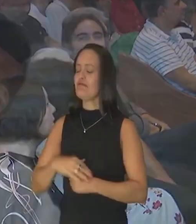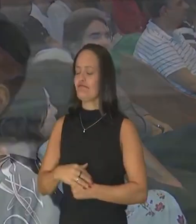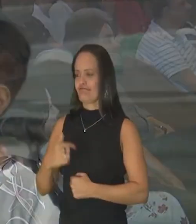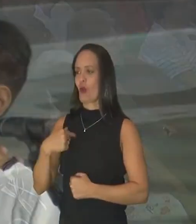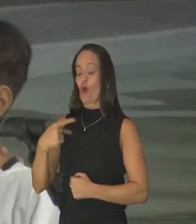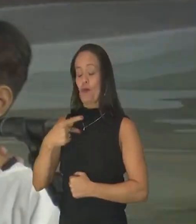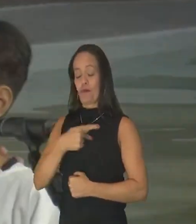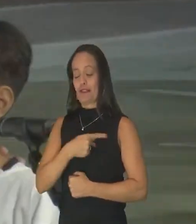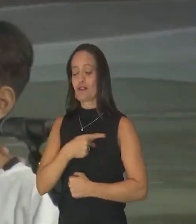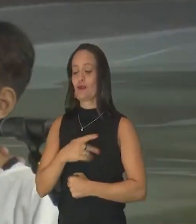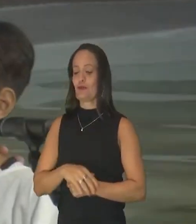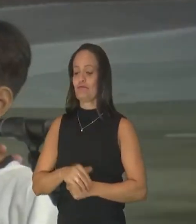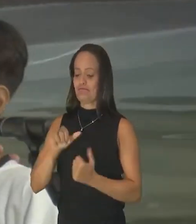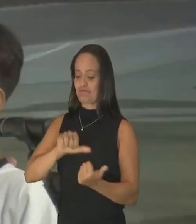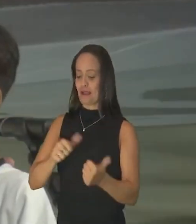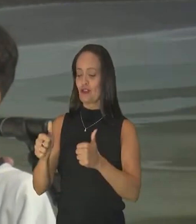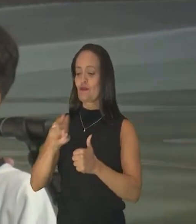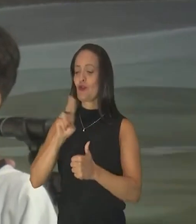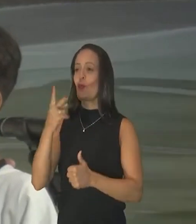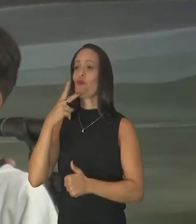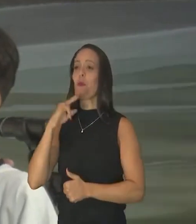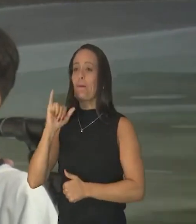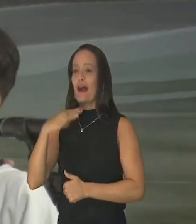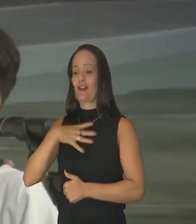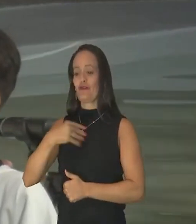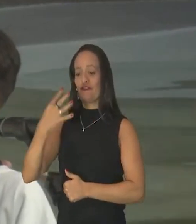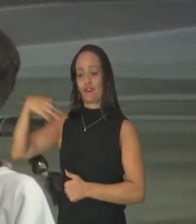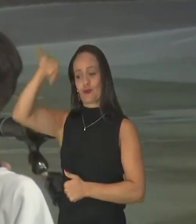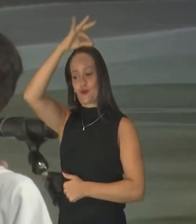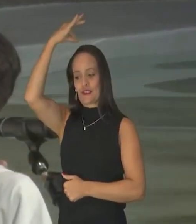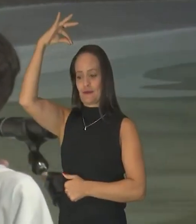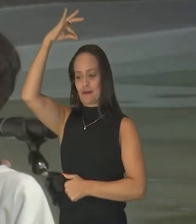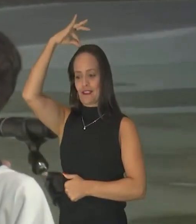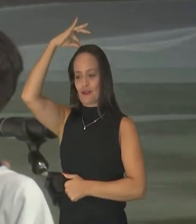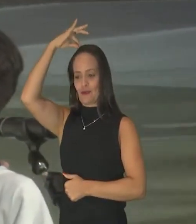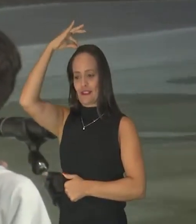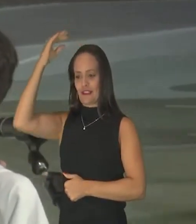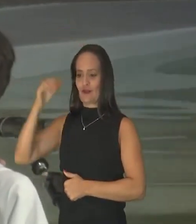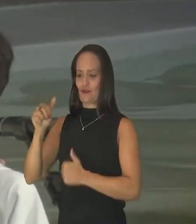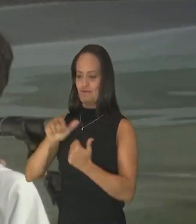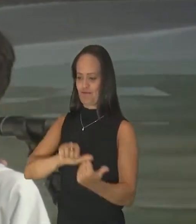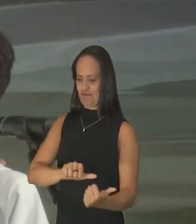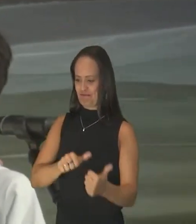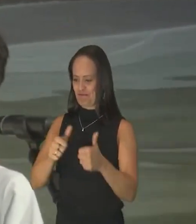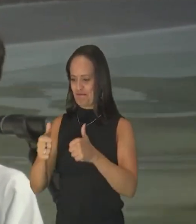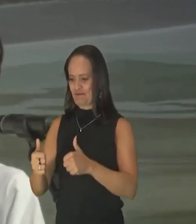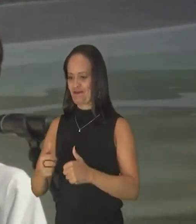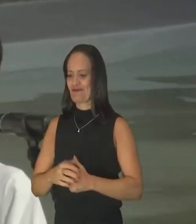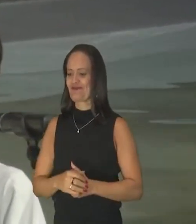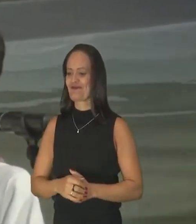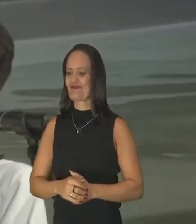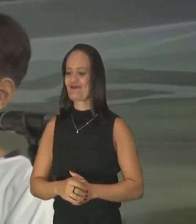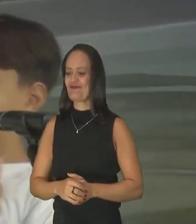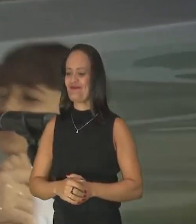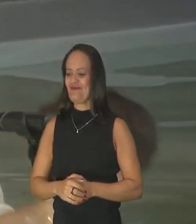ministro do Evangelho, eu batizo em nome do Pai, do Filho e do Espírito Santo. Amém.